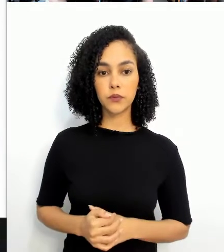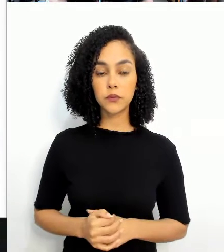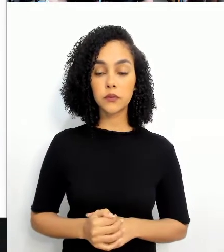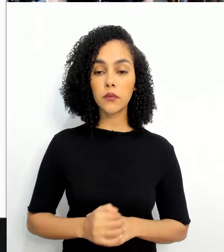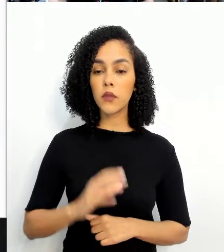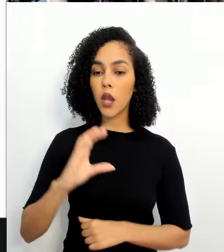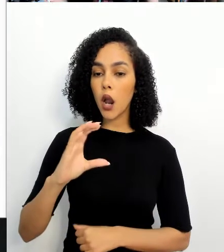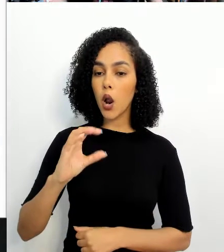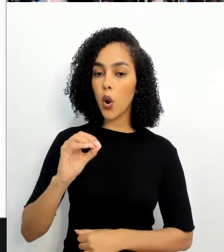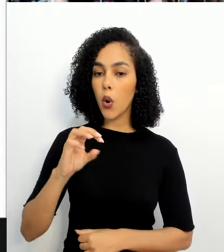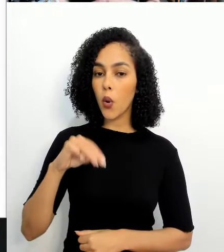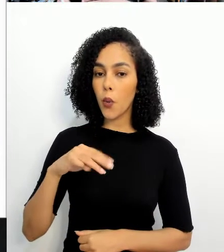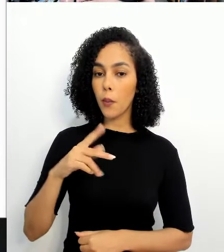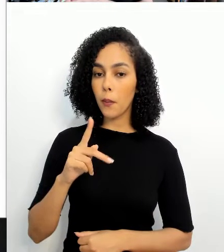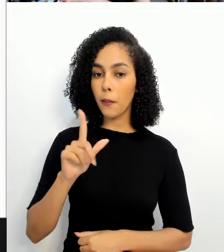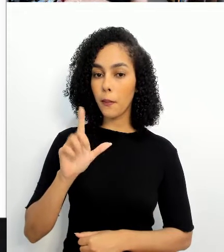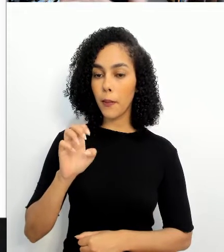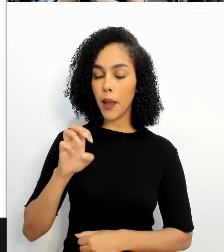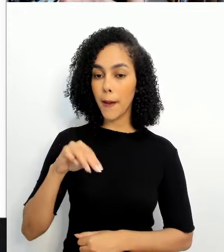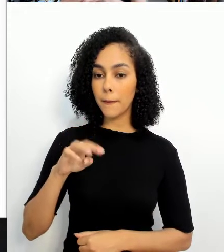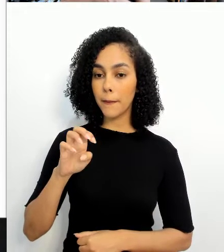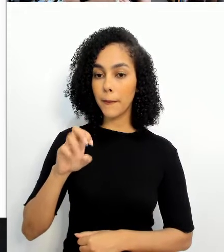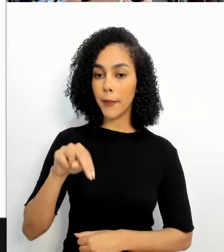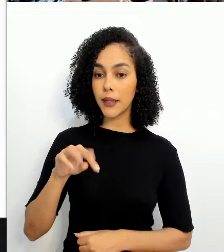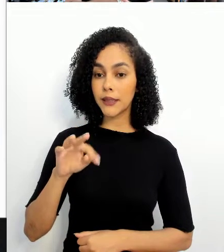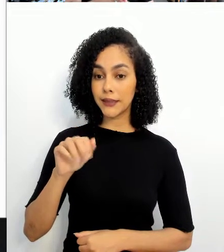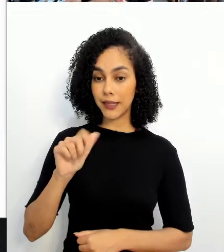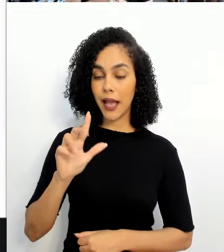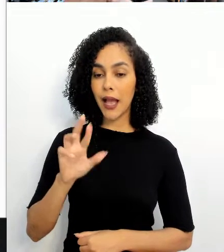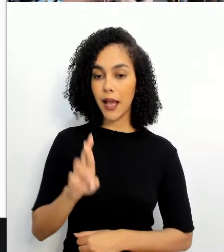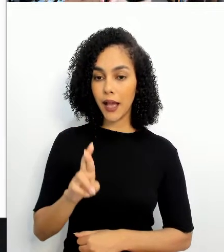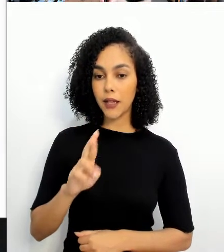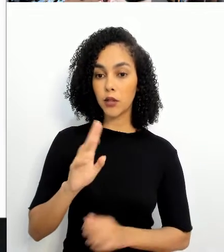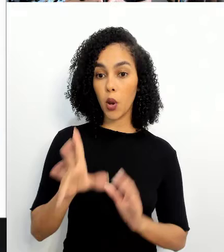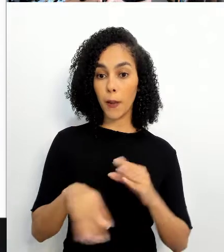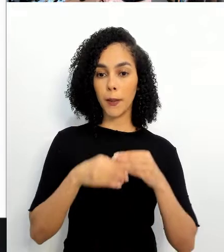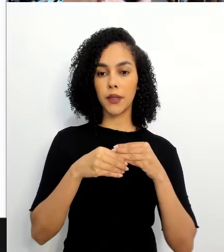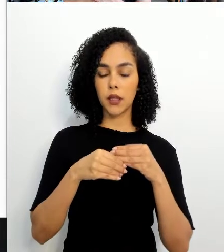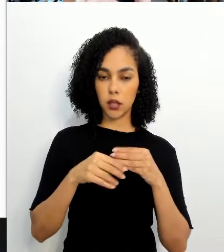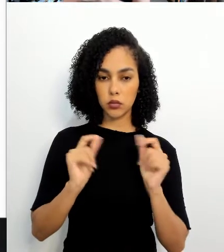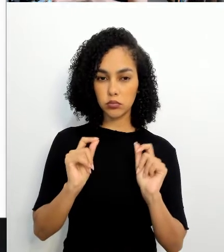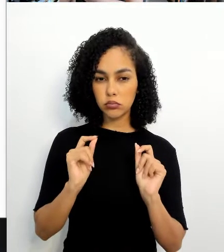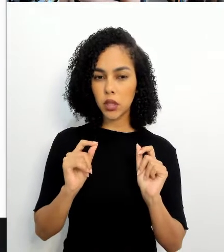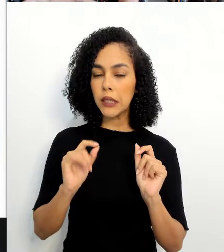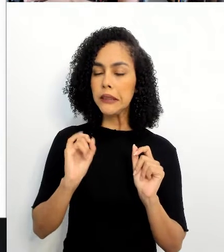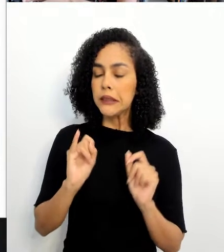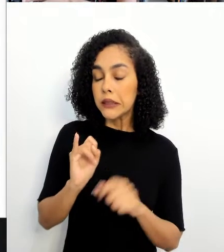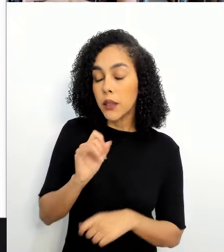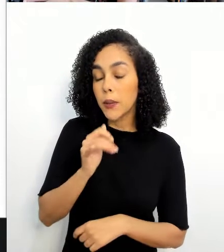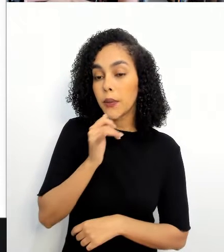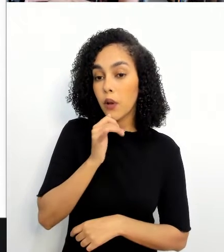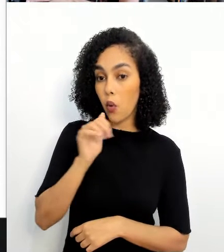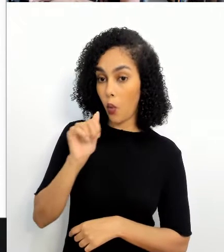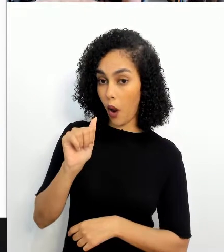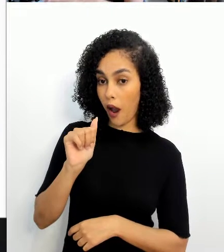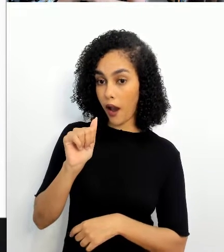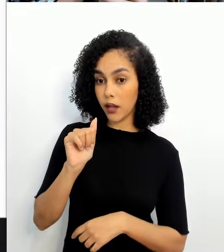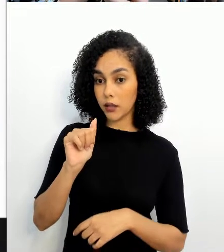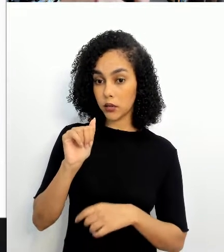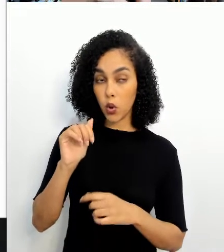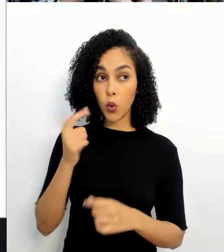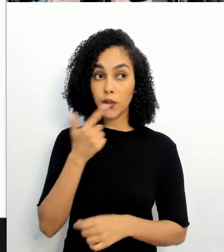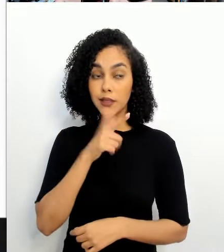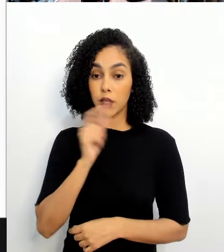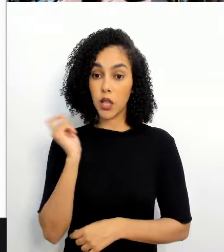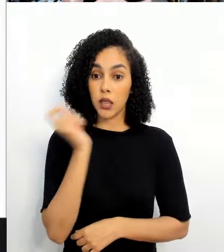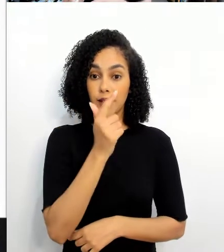o que é o complementar de A? O evento A complementar, se o A é o evento acertar pelo menos um dardo,